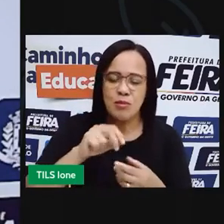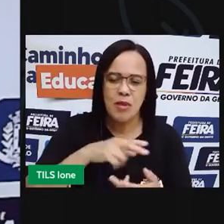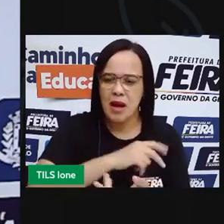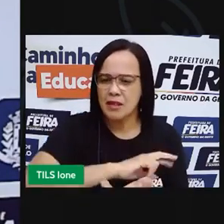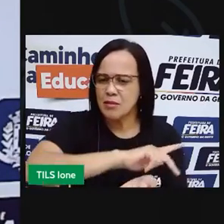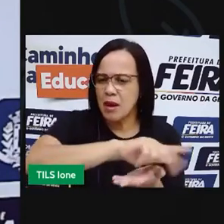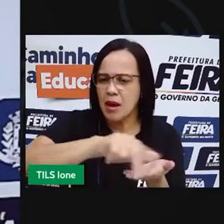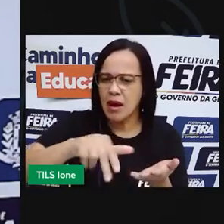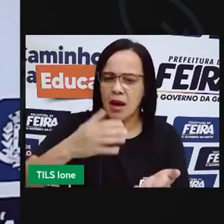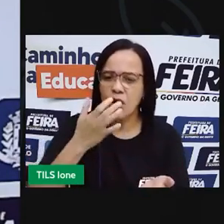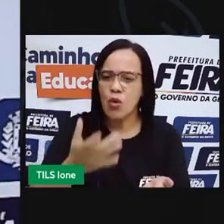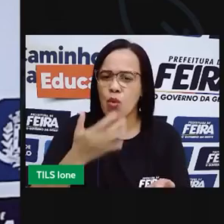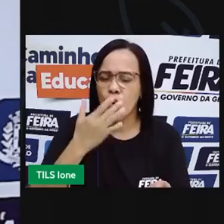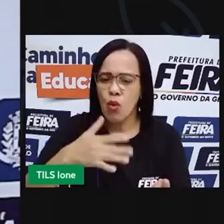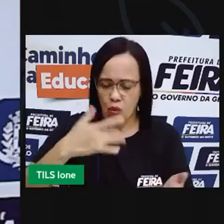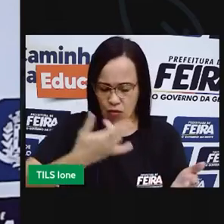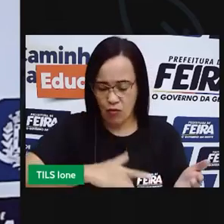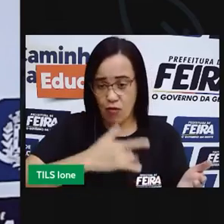bem